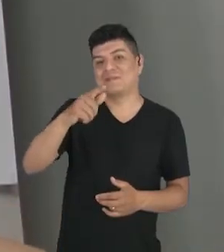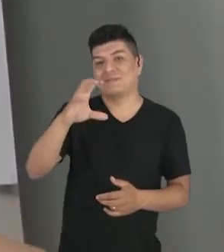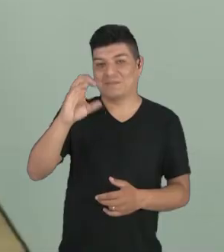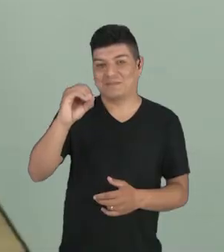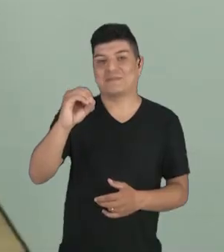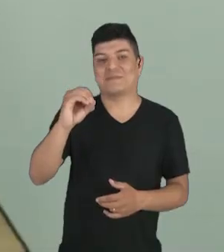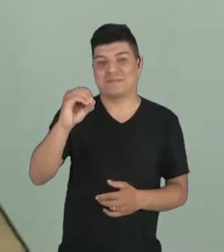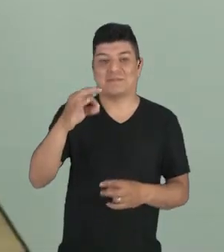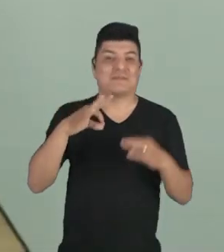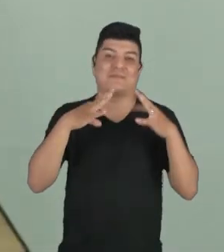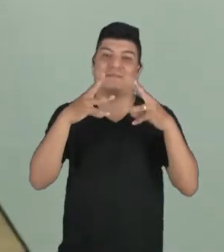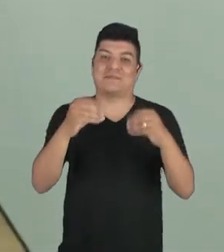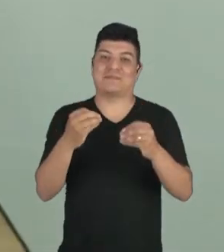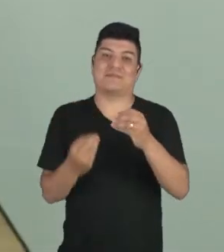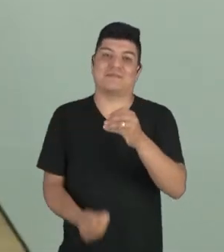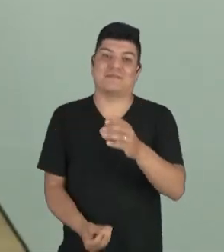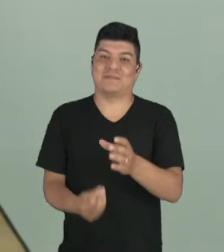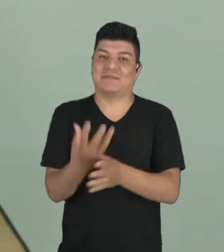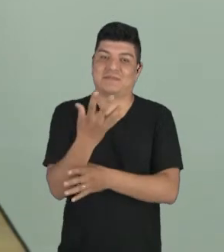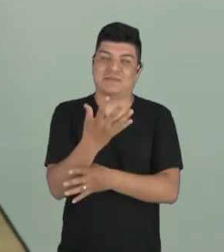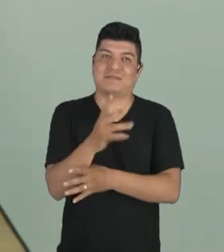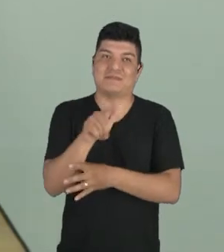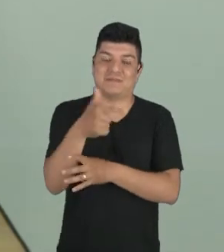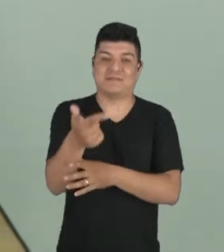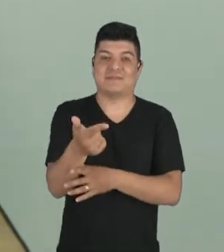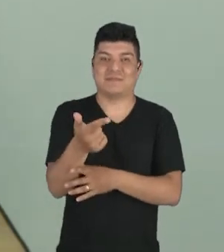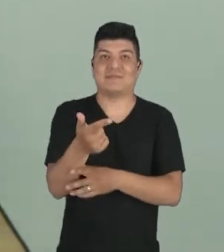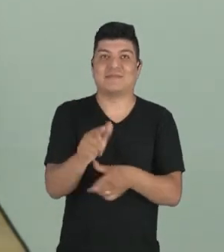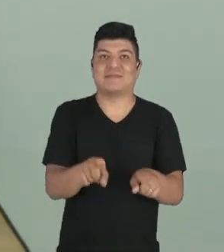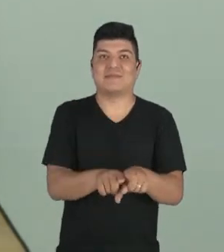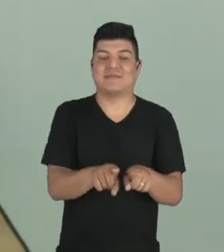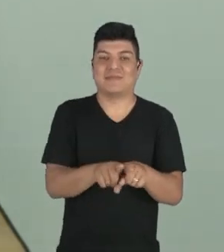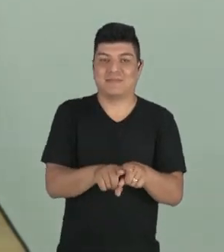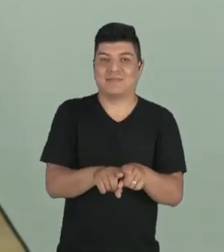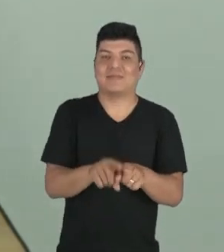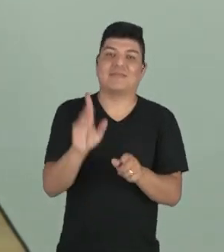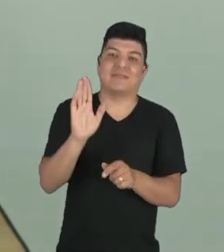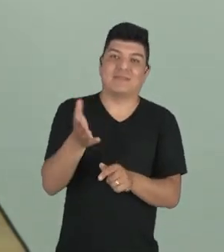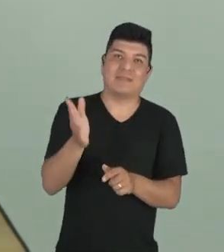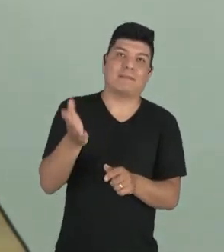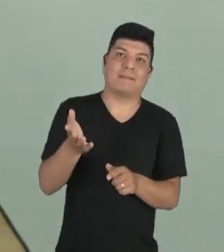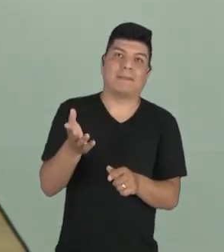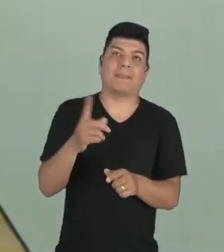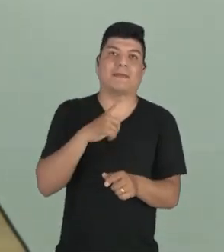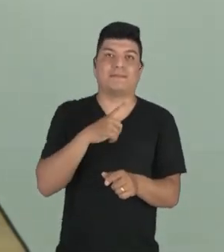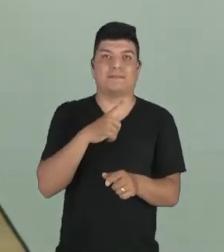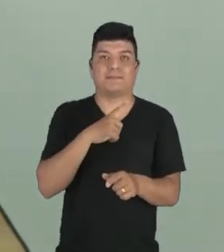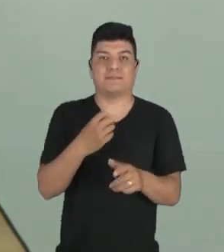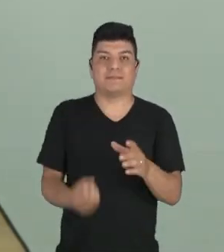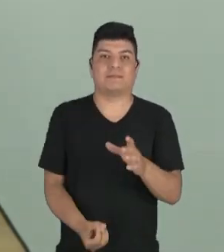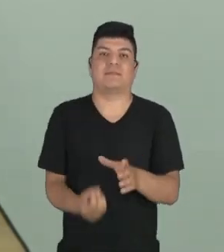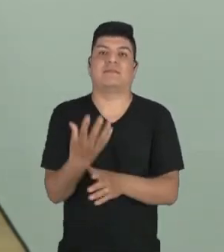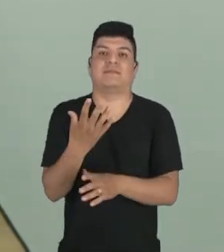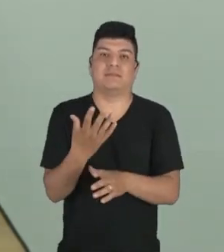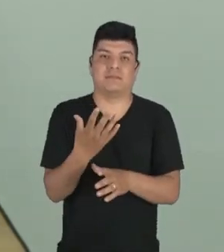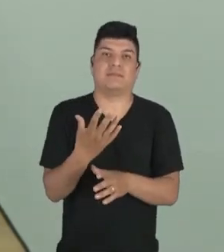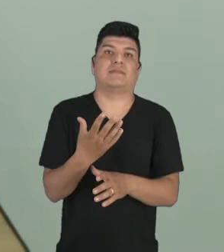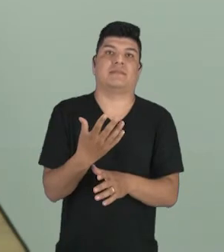angu. Tudo isso de origem, é claro que tem outras coisas, como eu já citei para vocês, que tem essa origem